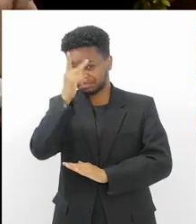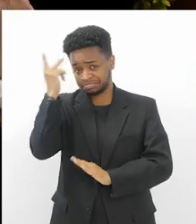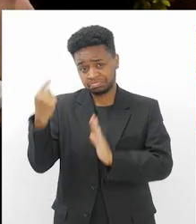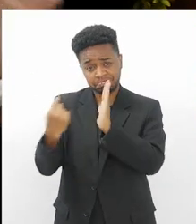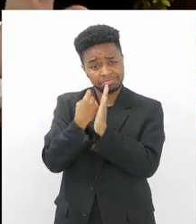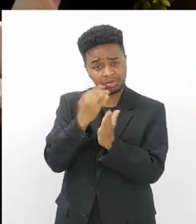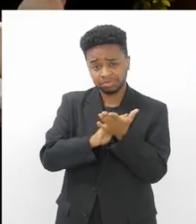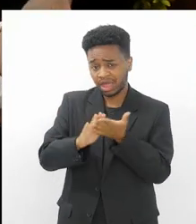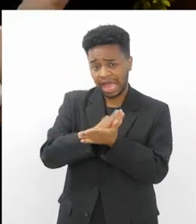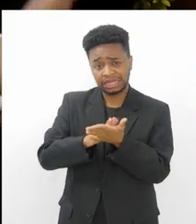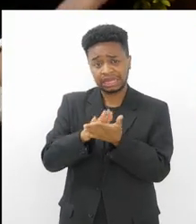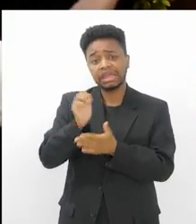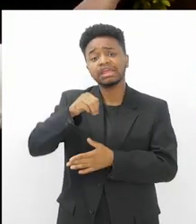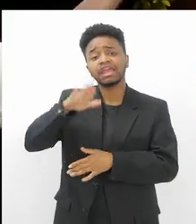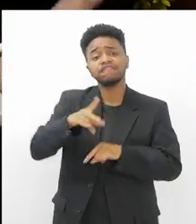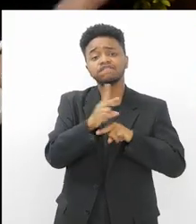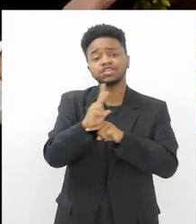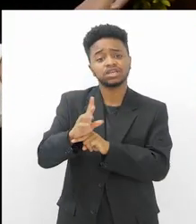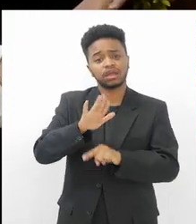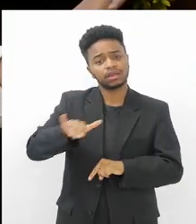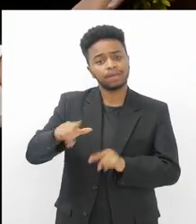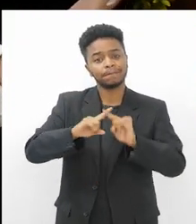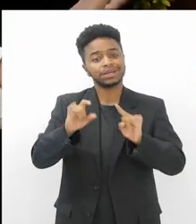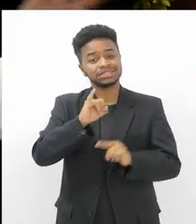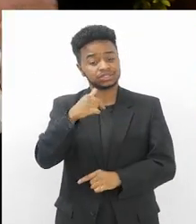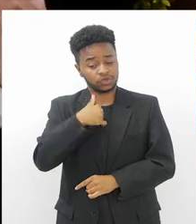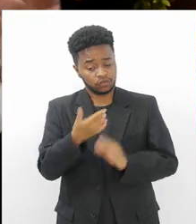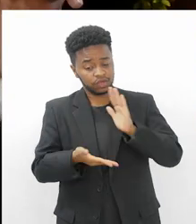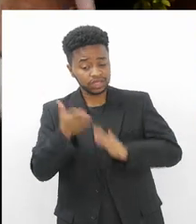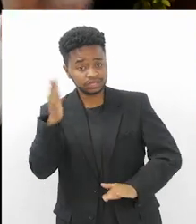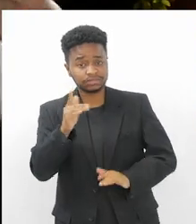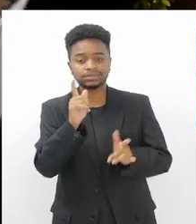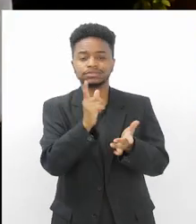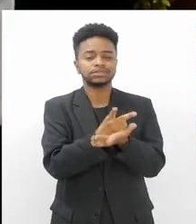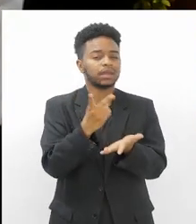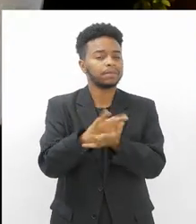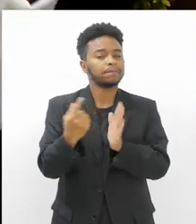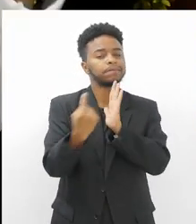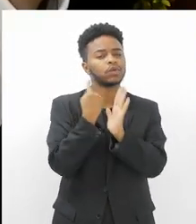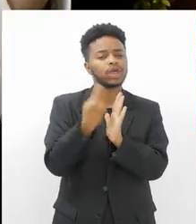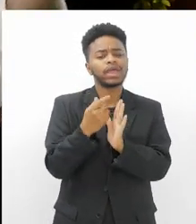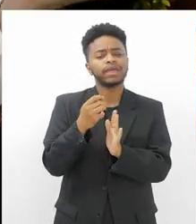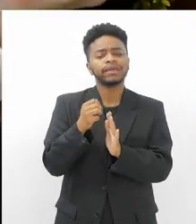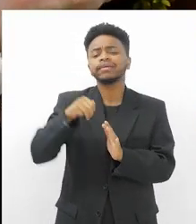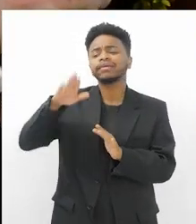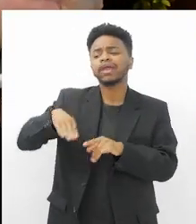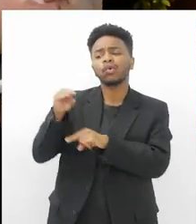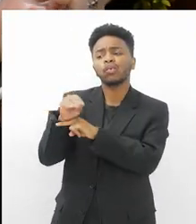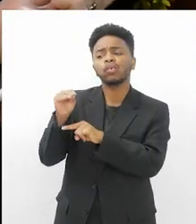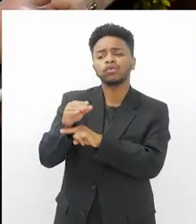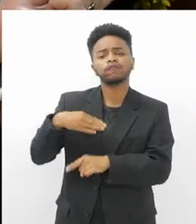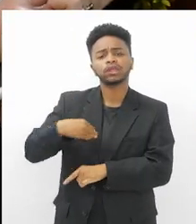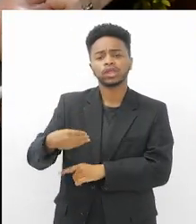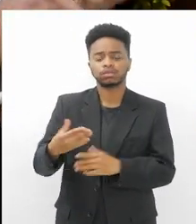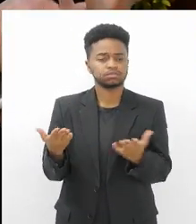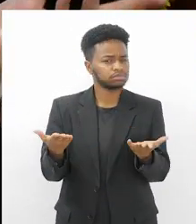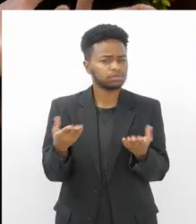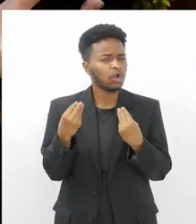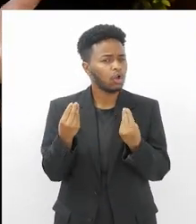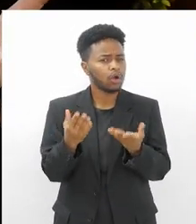viajava, ninguém nunca perguntou quem ia tomar conta das crianças. Agora, quando eu viajava, e aí, as crianças ficam com